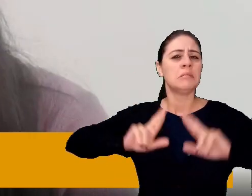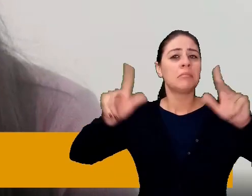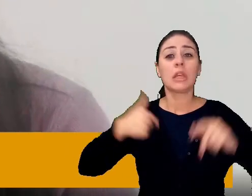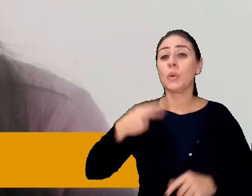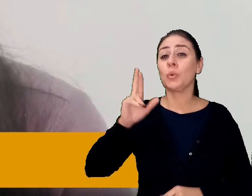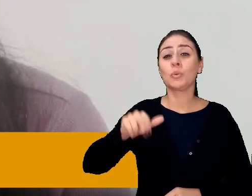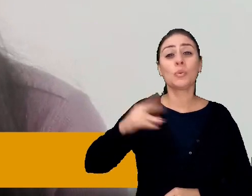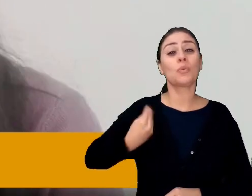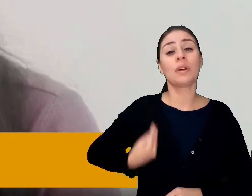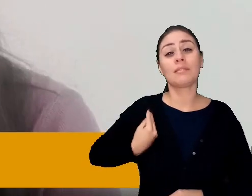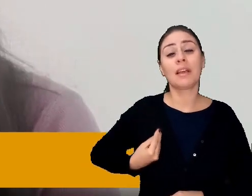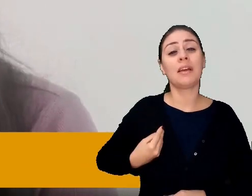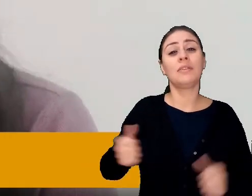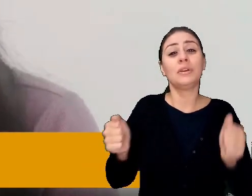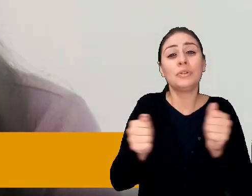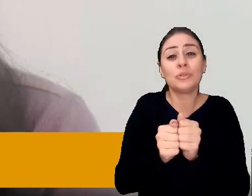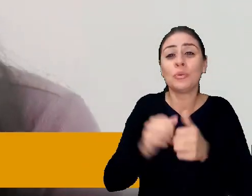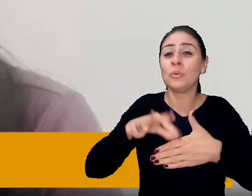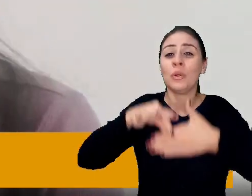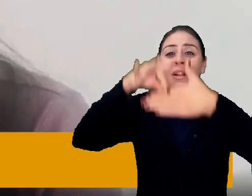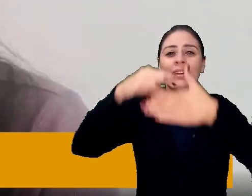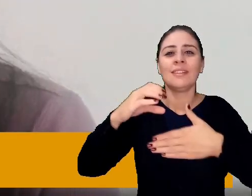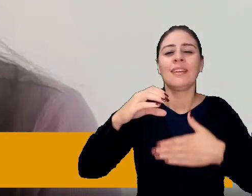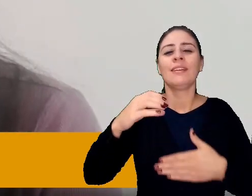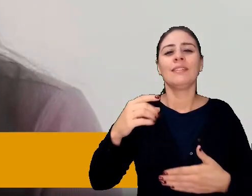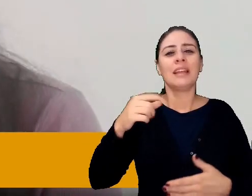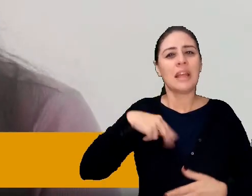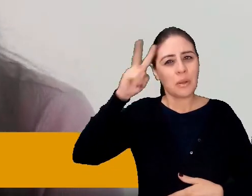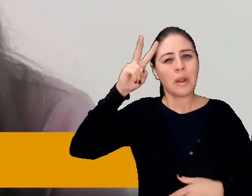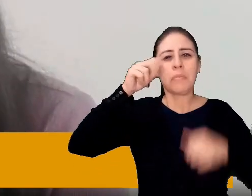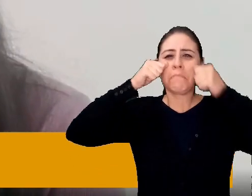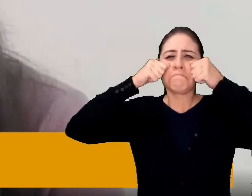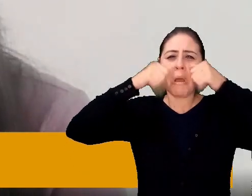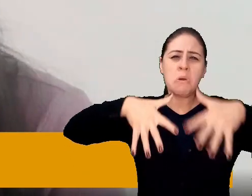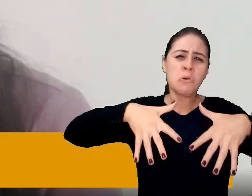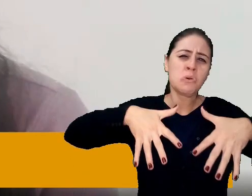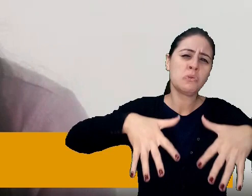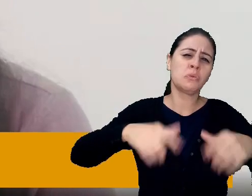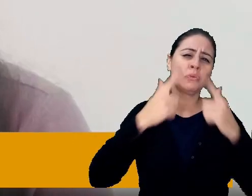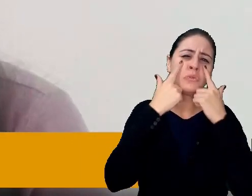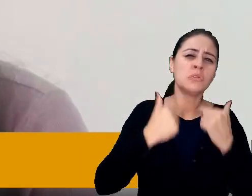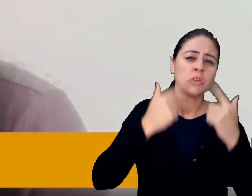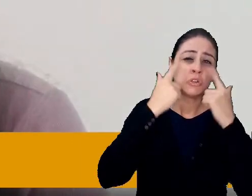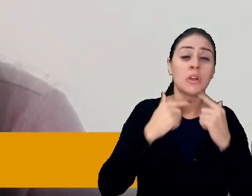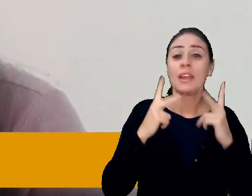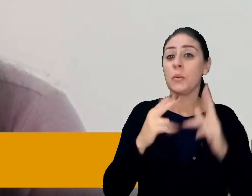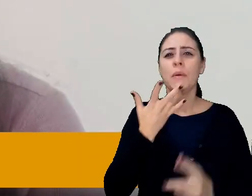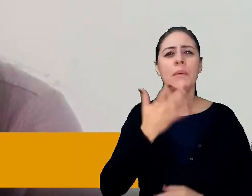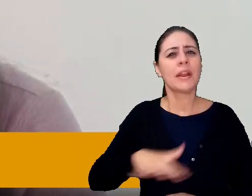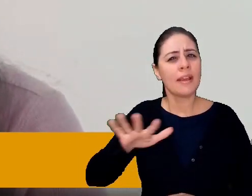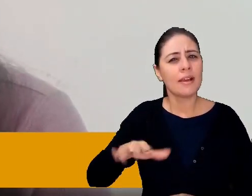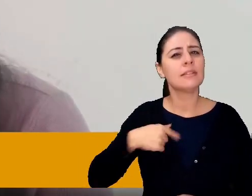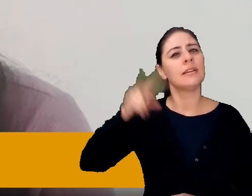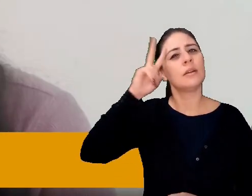estado com cuiã. Então, eu chorei igual uma criança. Eu lembro que ela orou, daí eu começo a fazer umas